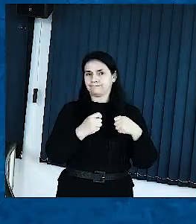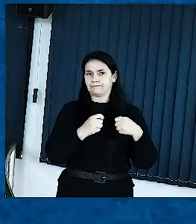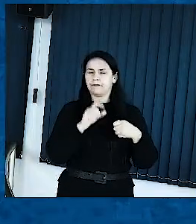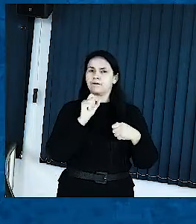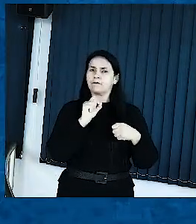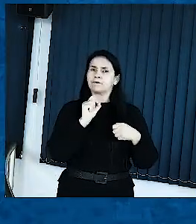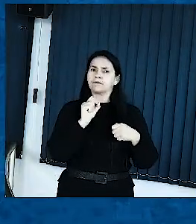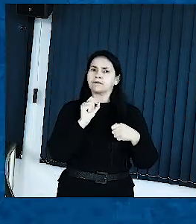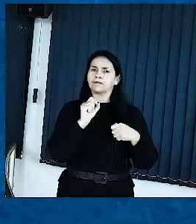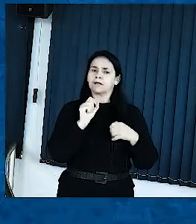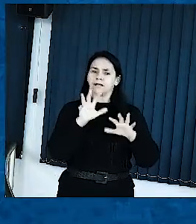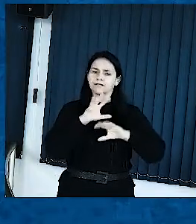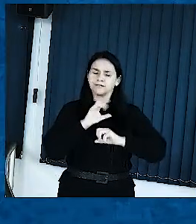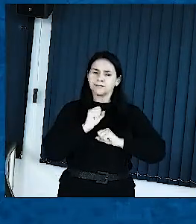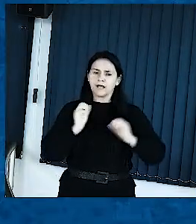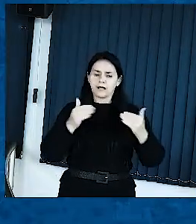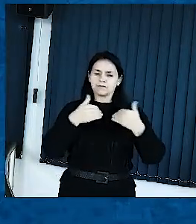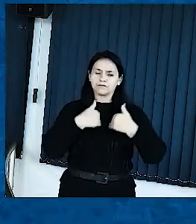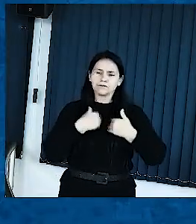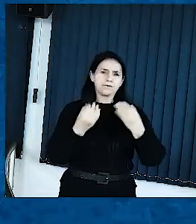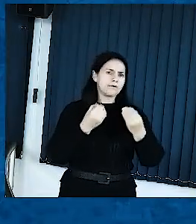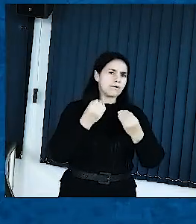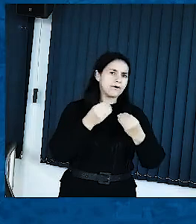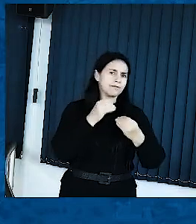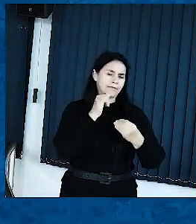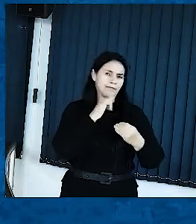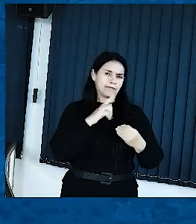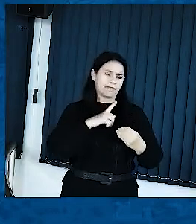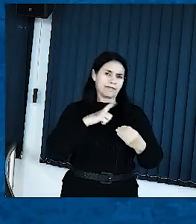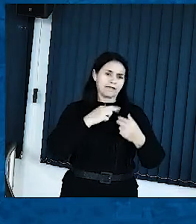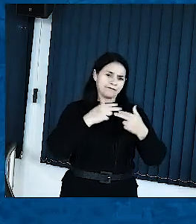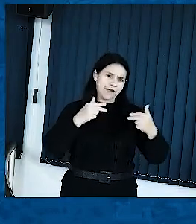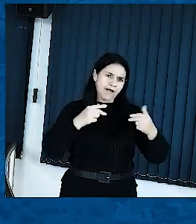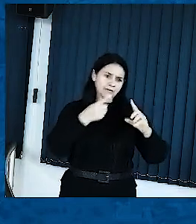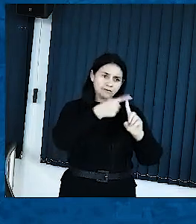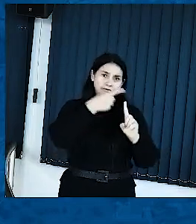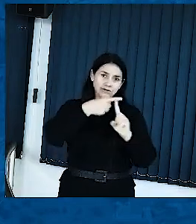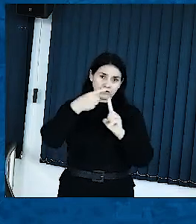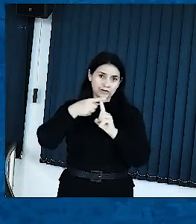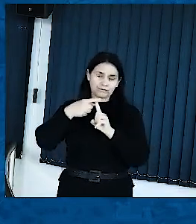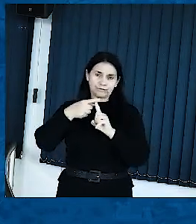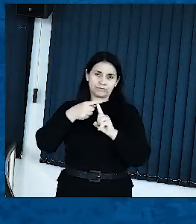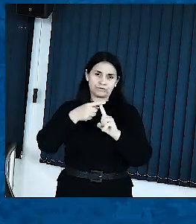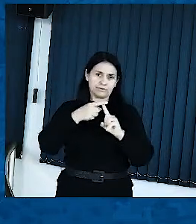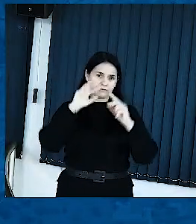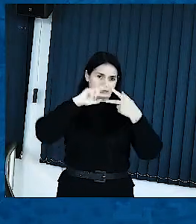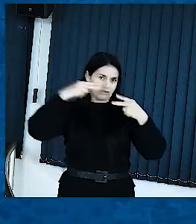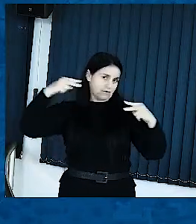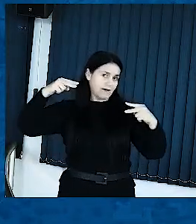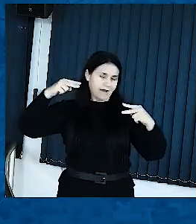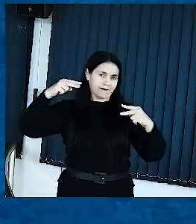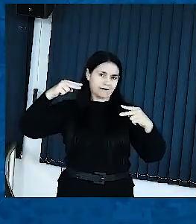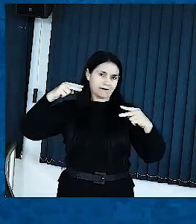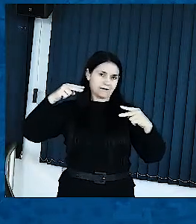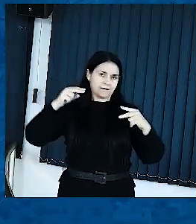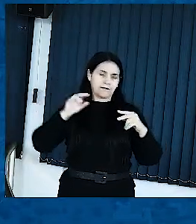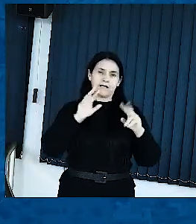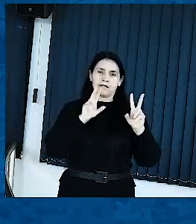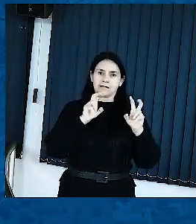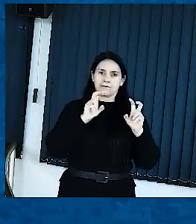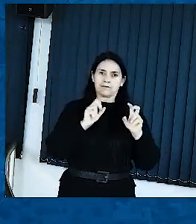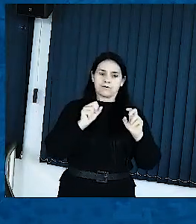O que causa o autismo? São vários fatores genéticos, principalmente, ligados a ações